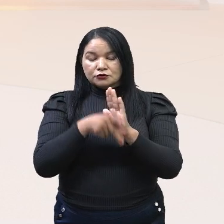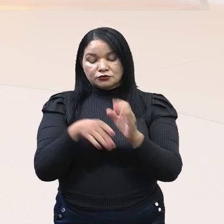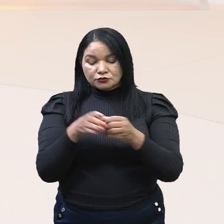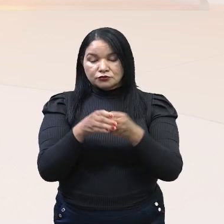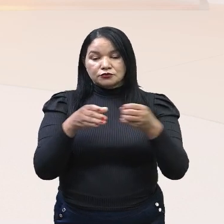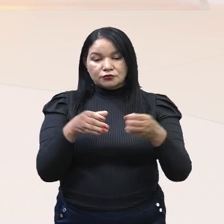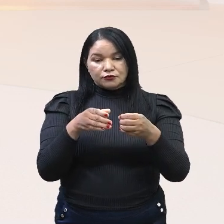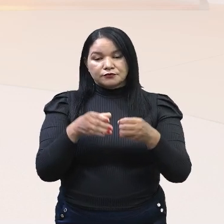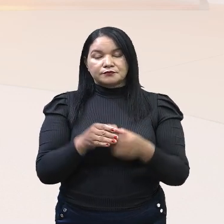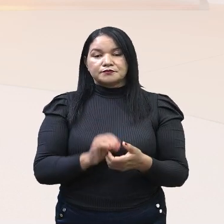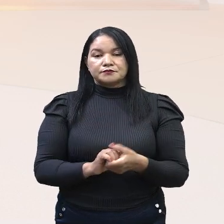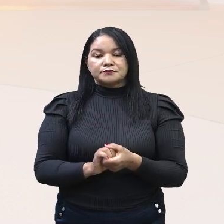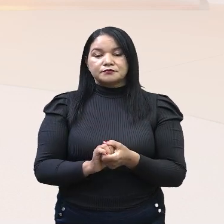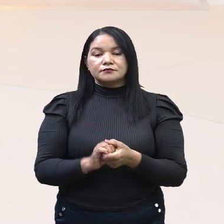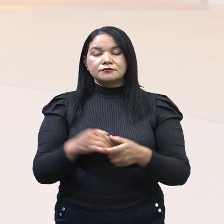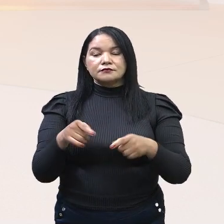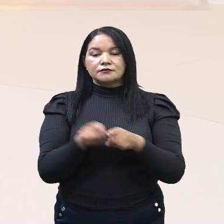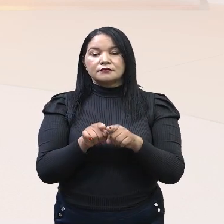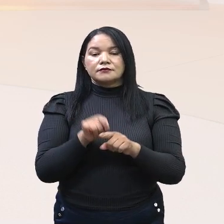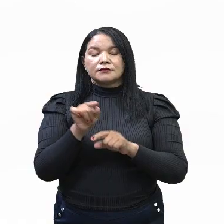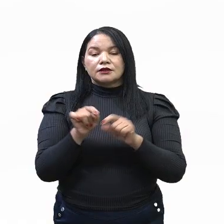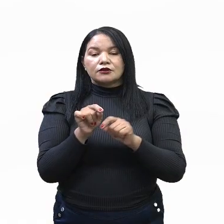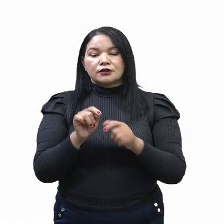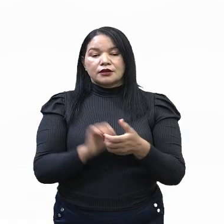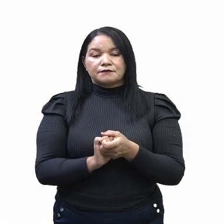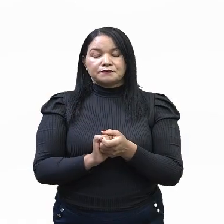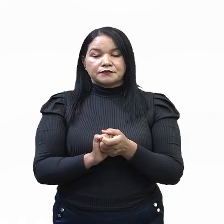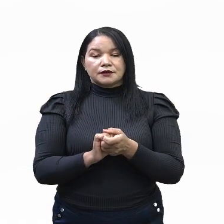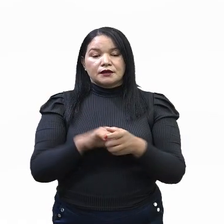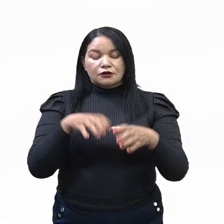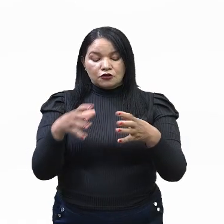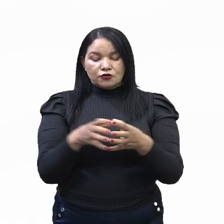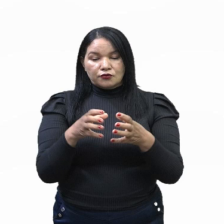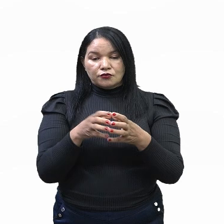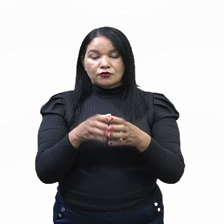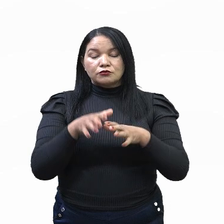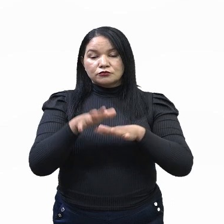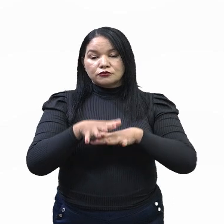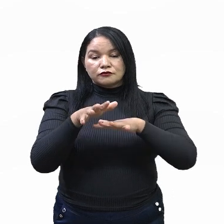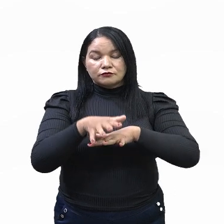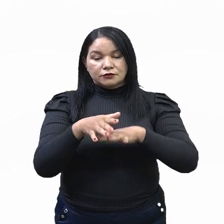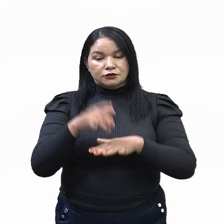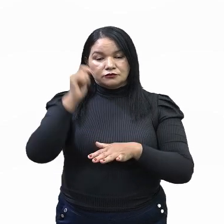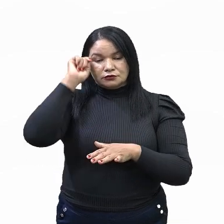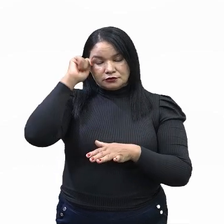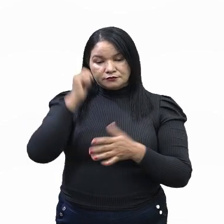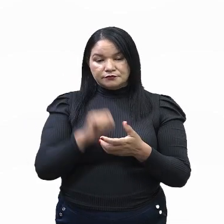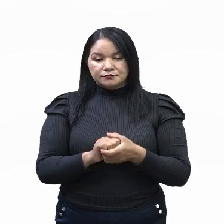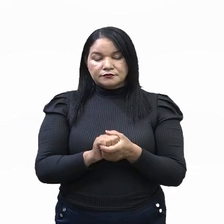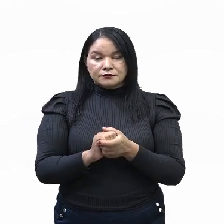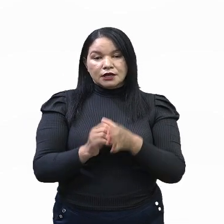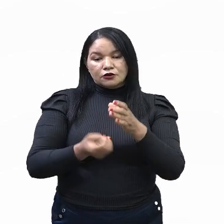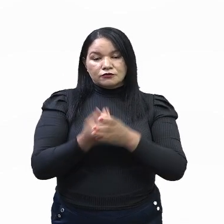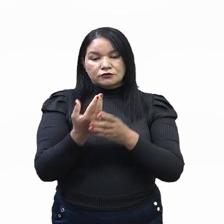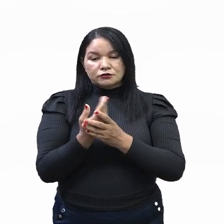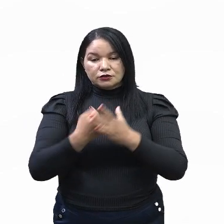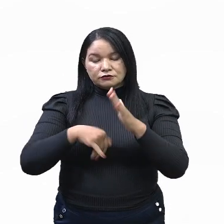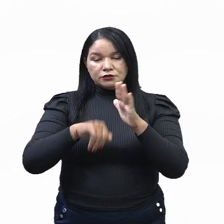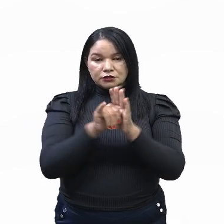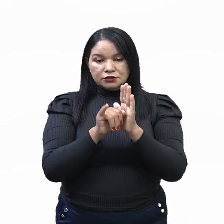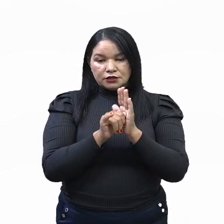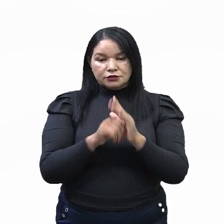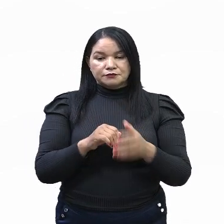ok? Em relação à identidade do movimento negro, vamos verificar. Construção da identidade, luta